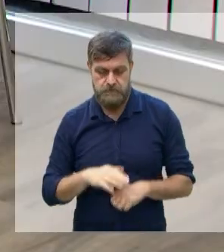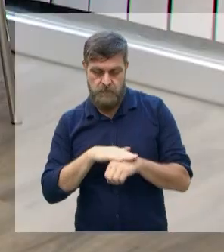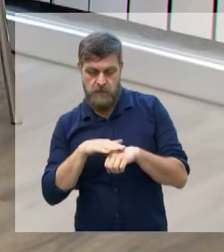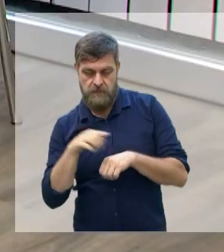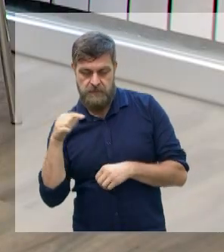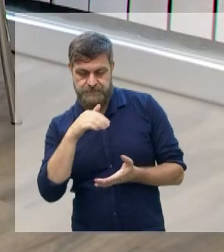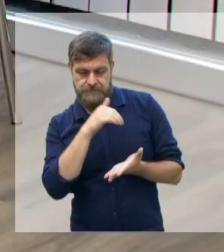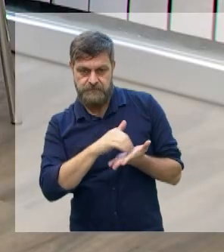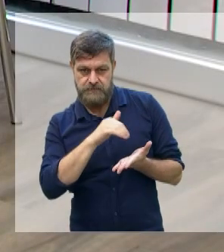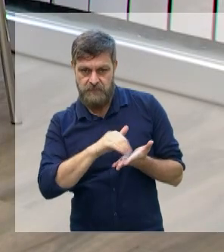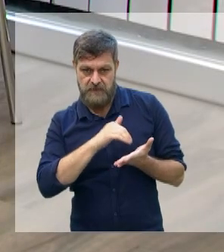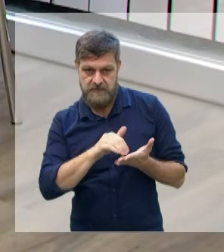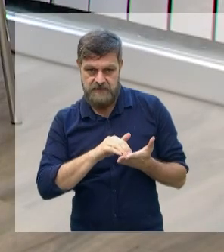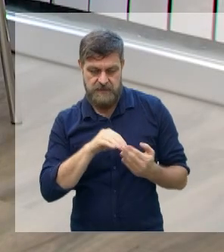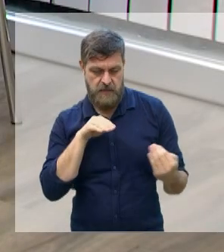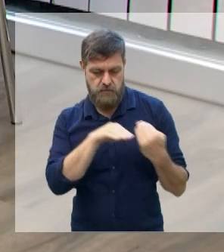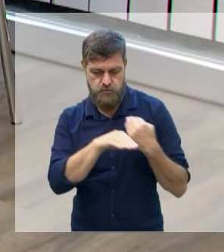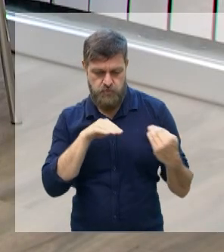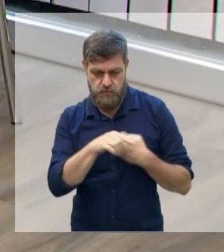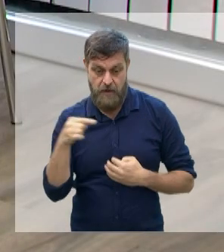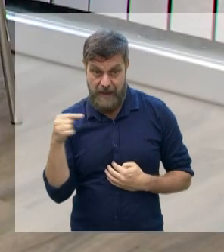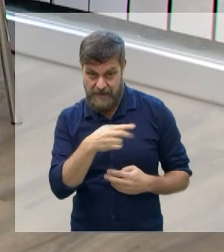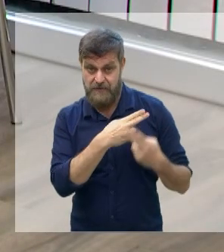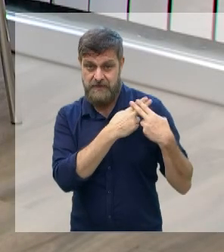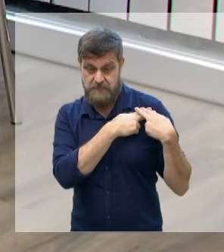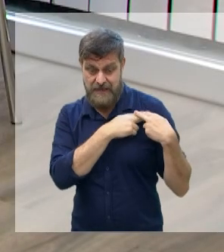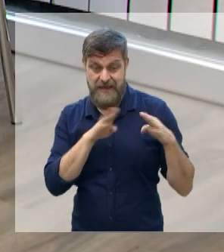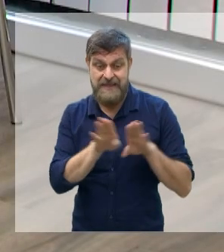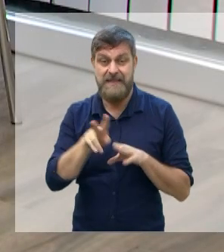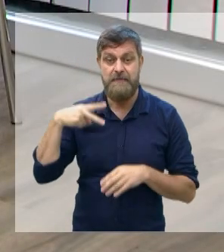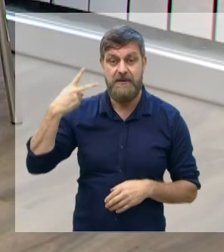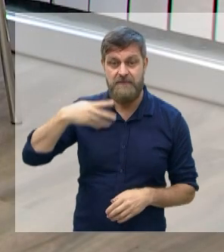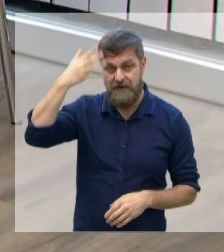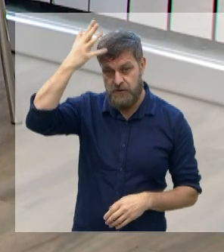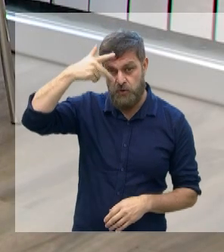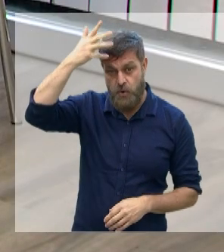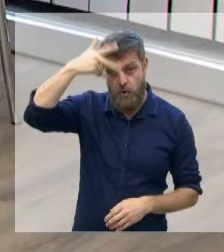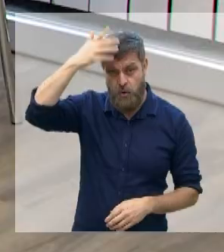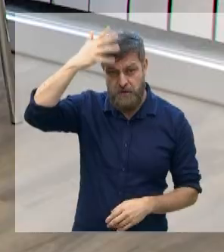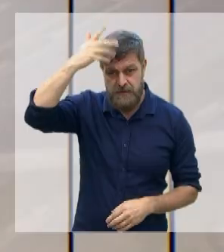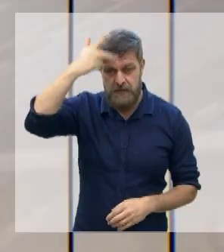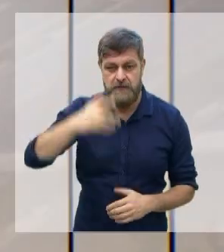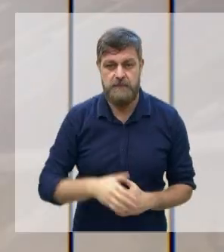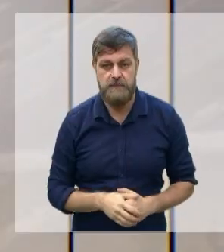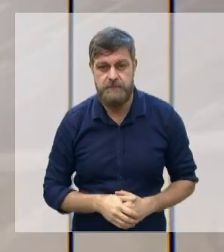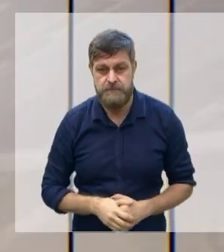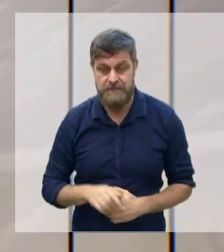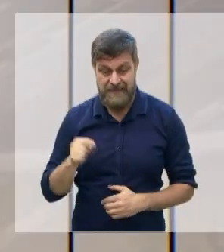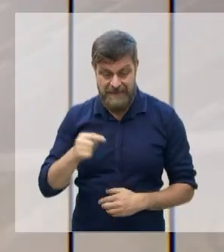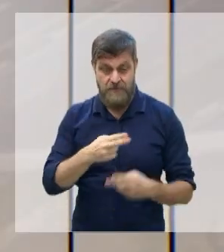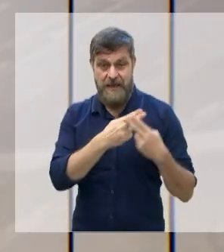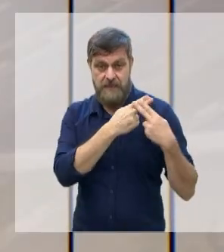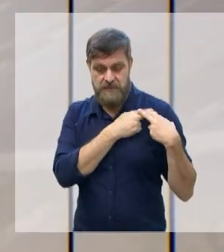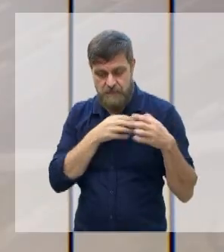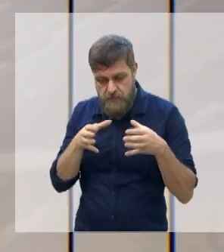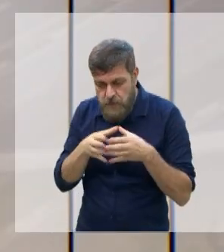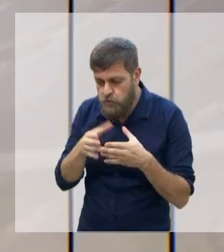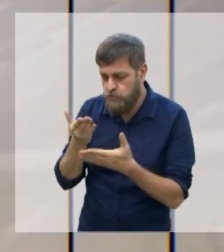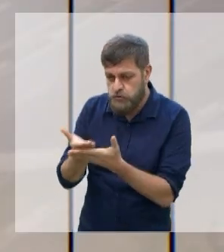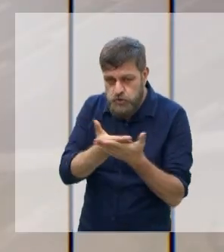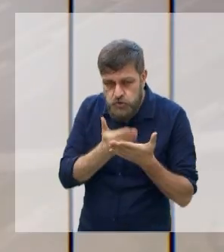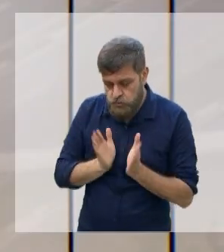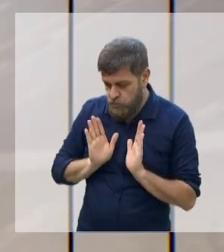com o secretário municipal de transportes carlos josé barreiro e também com o vereador rodrigo da farma dique que preside uma comissão de estudo